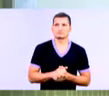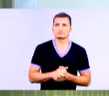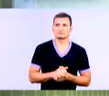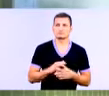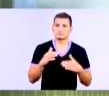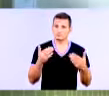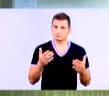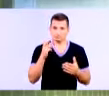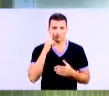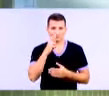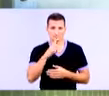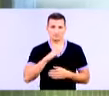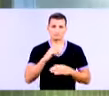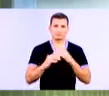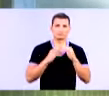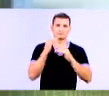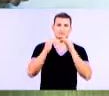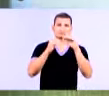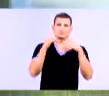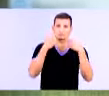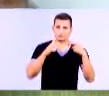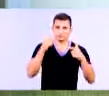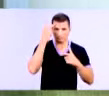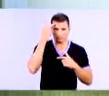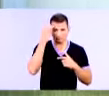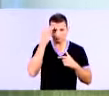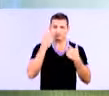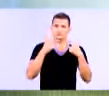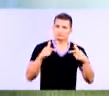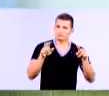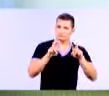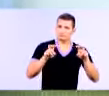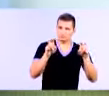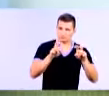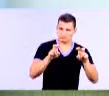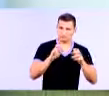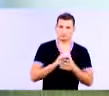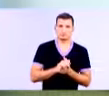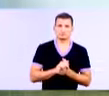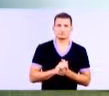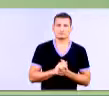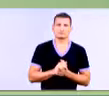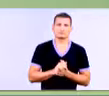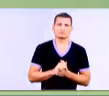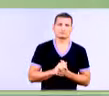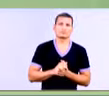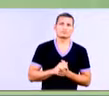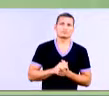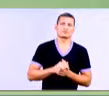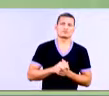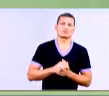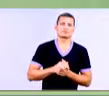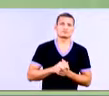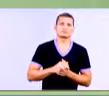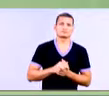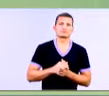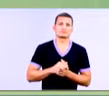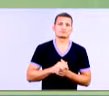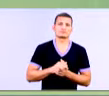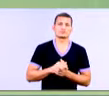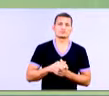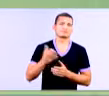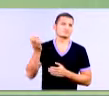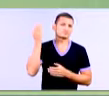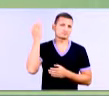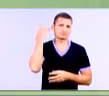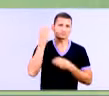houve uma evolução da linguagem natural e a linguagem de computador. Nos primeiros dias da computação, a gente basicamente programava